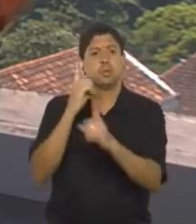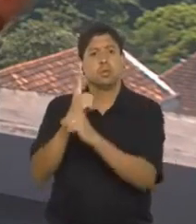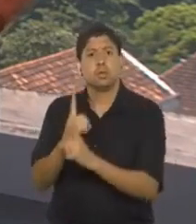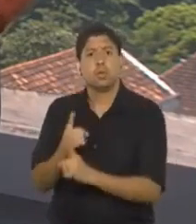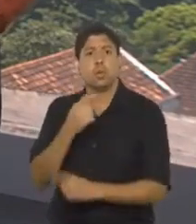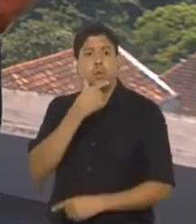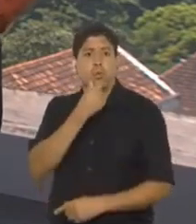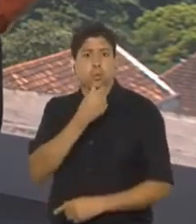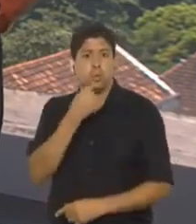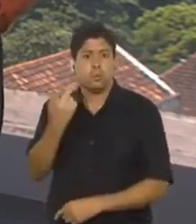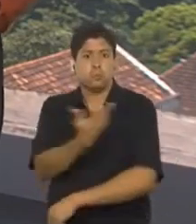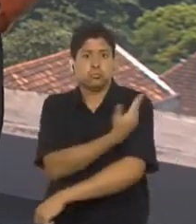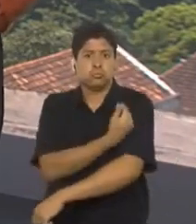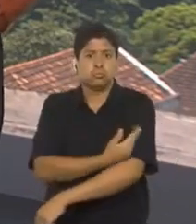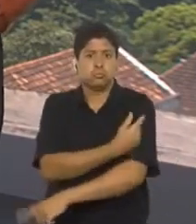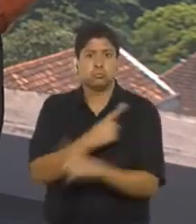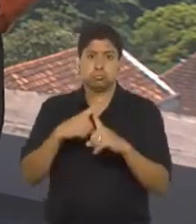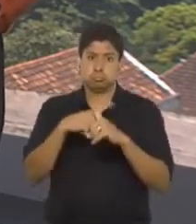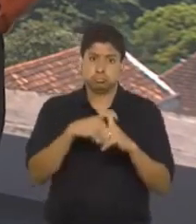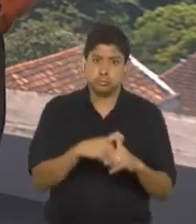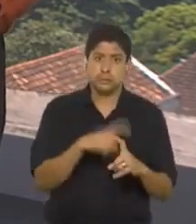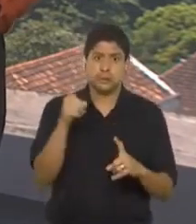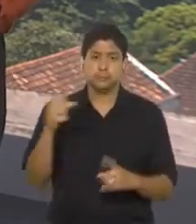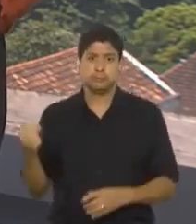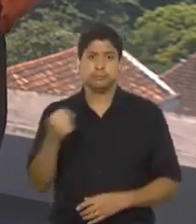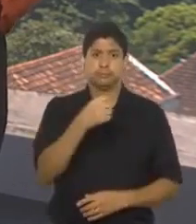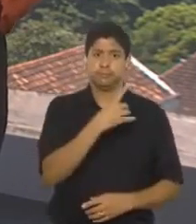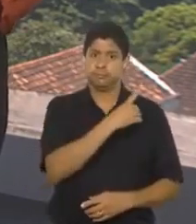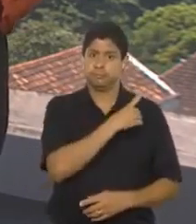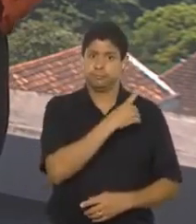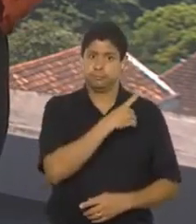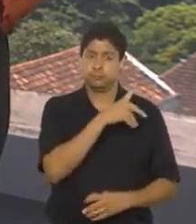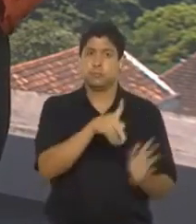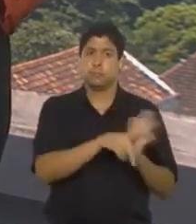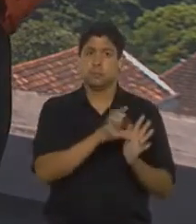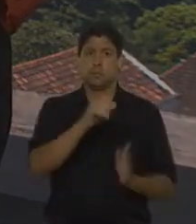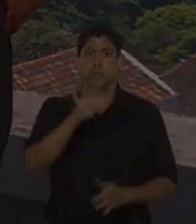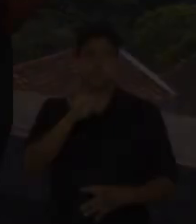depois que um homem com tatuagens com símbolos nazistas foi levado para a delegacia do Catete.